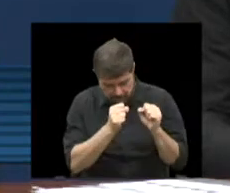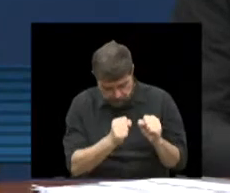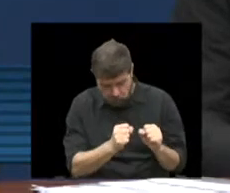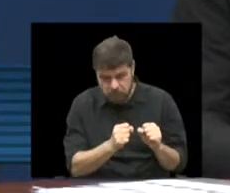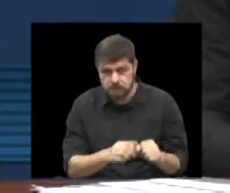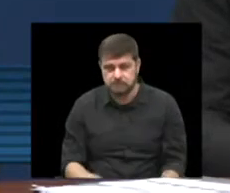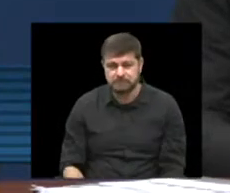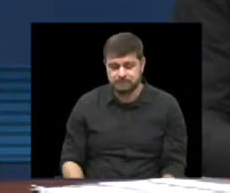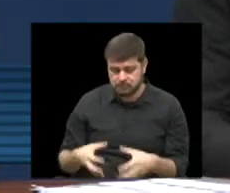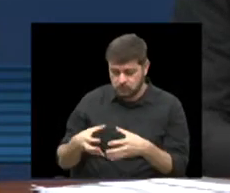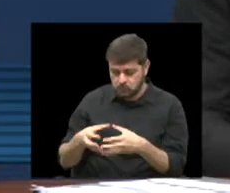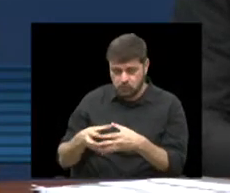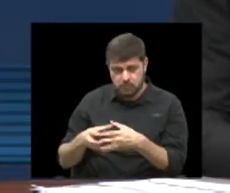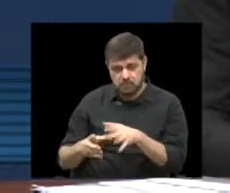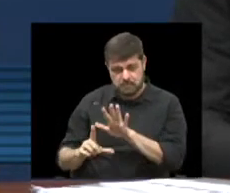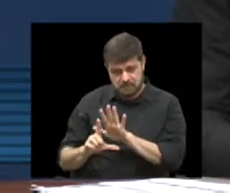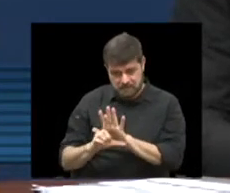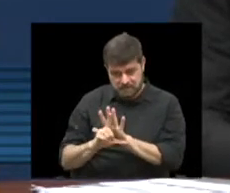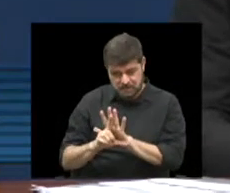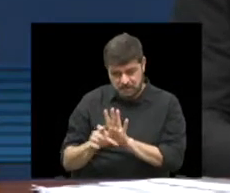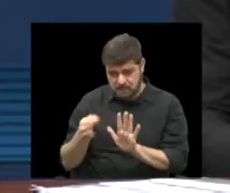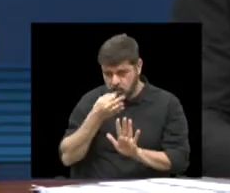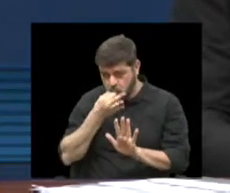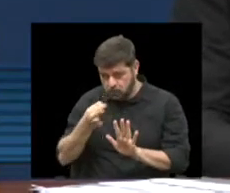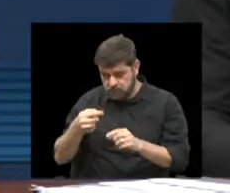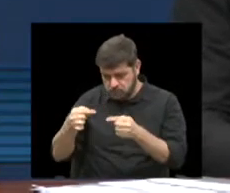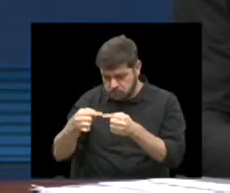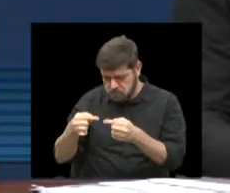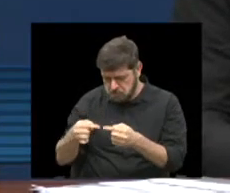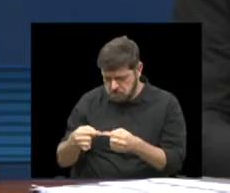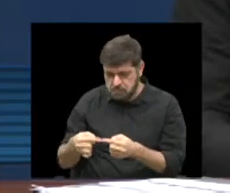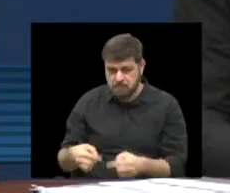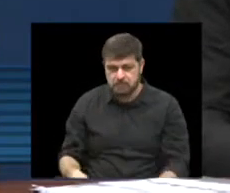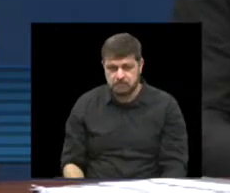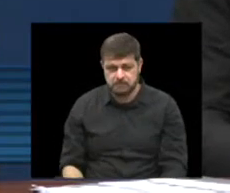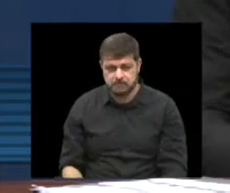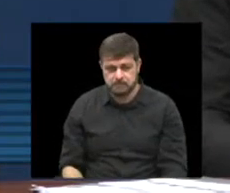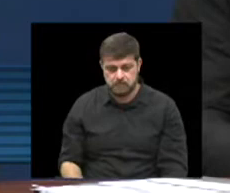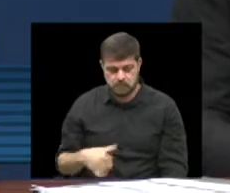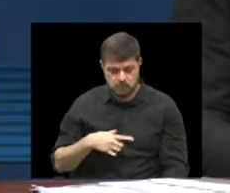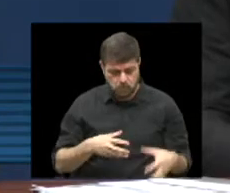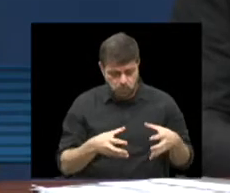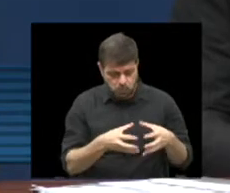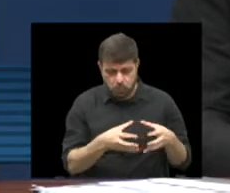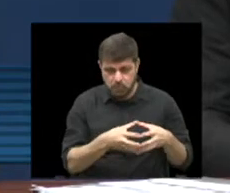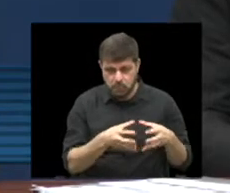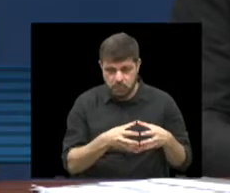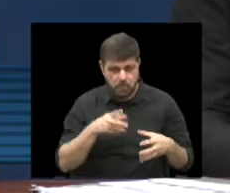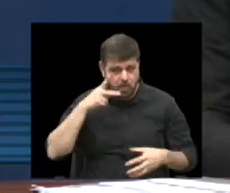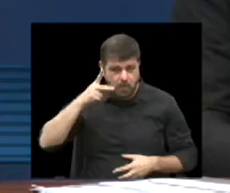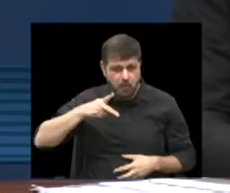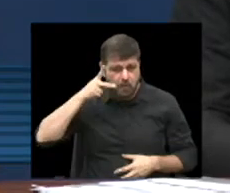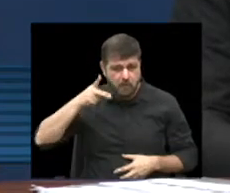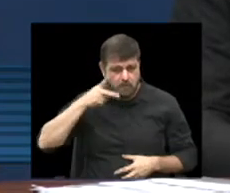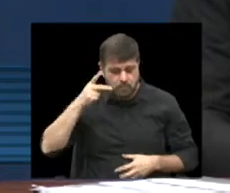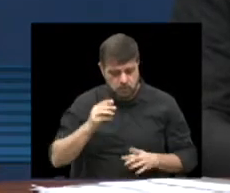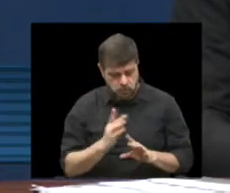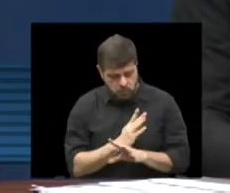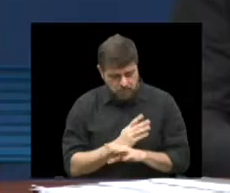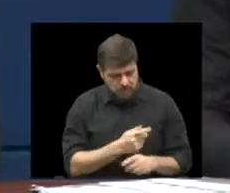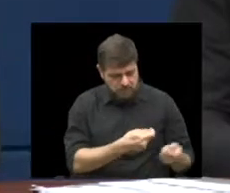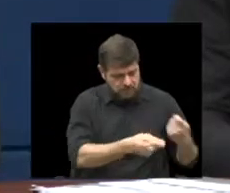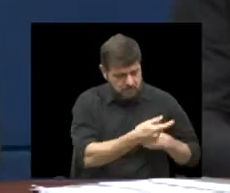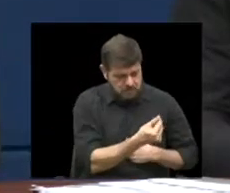lindeiros. Parecer da Comissão de Constituição e Legalidade é favorável. Parecer das Comissões de Política Urbana, Finanças